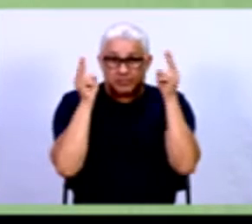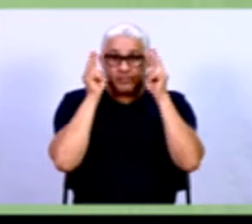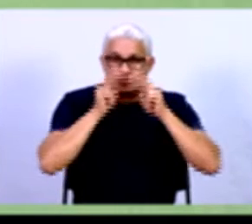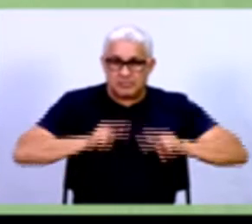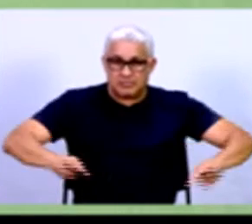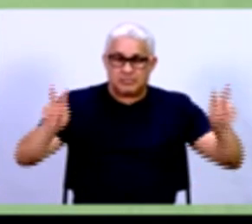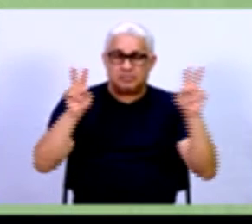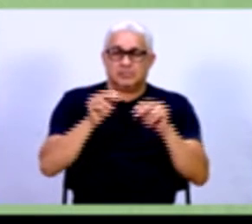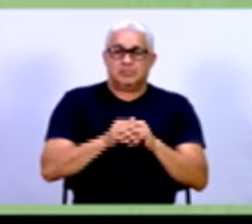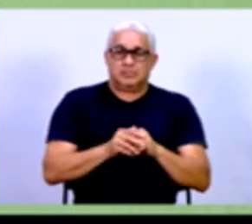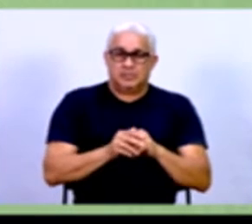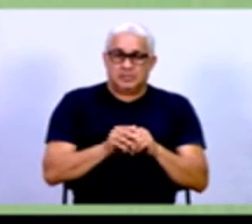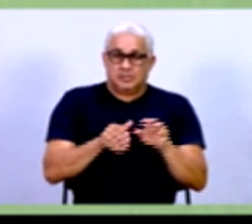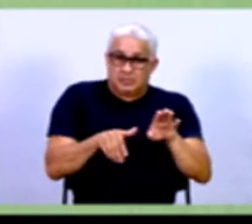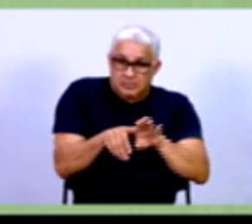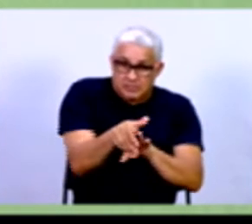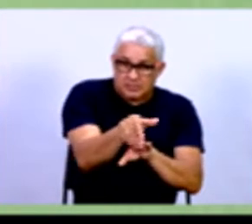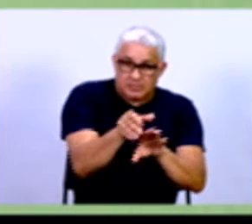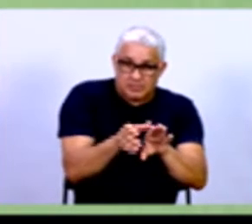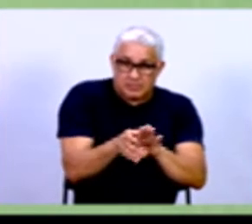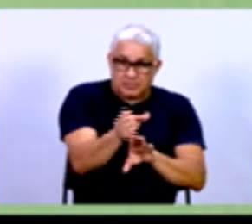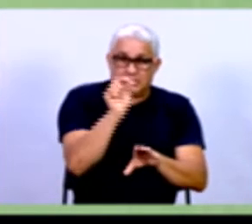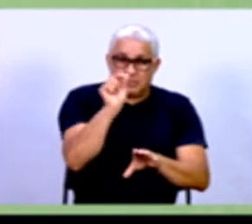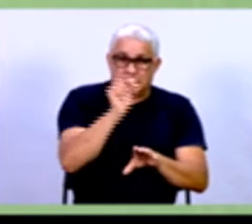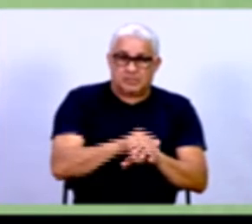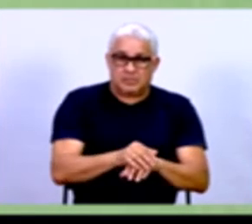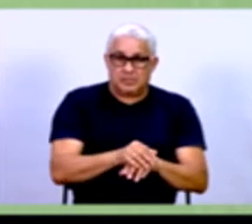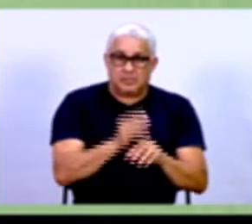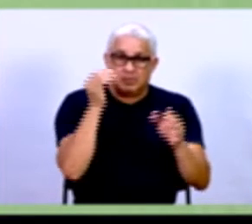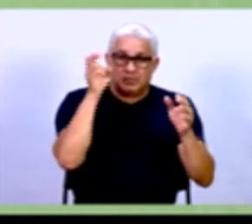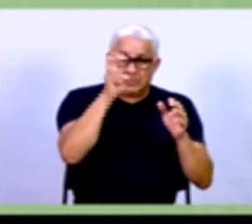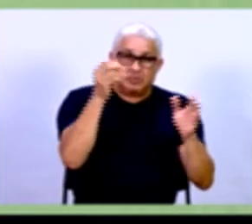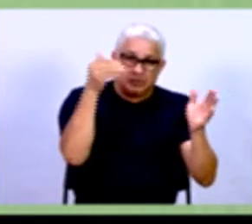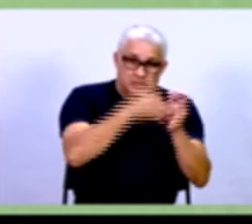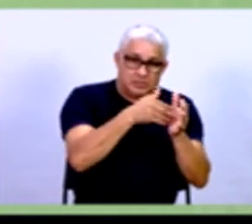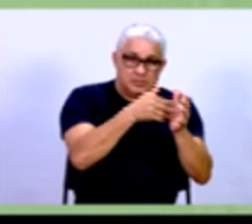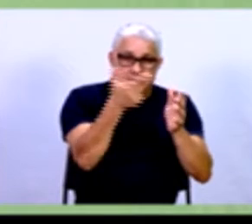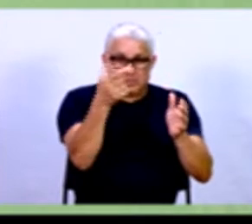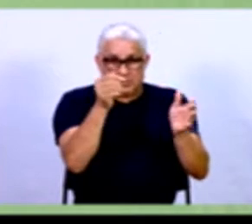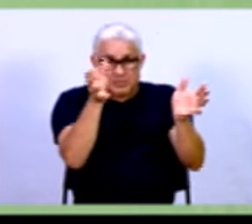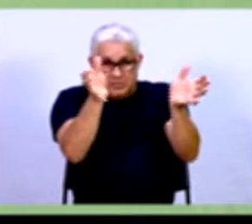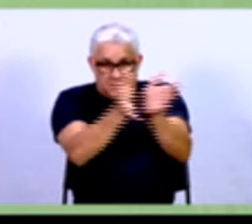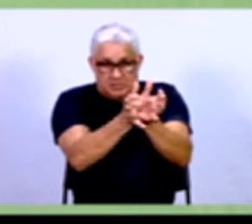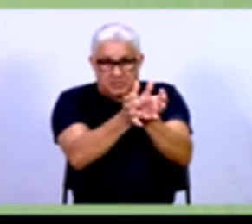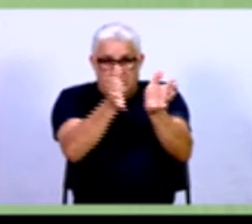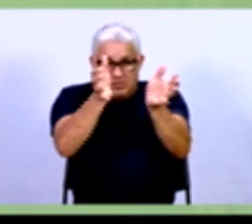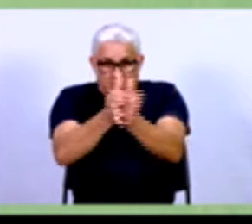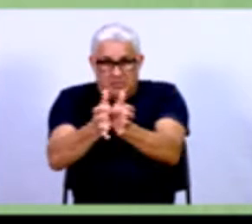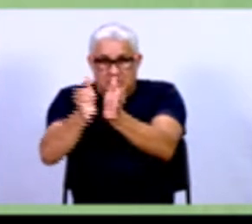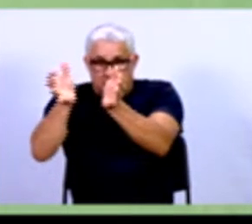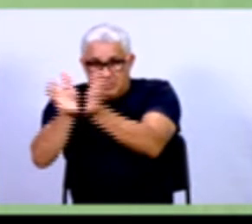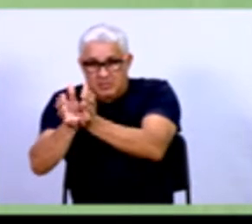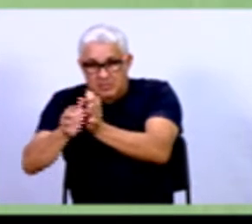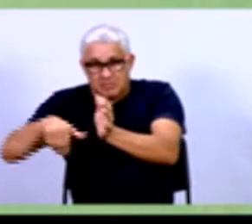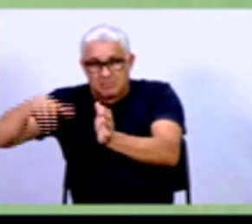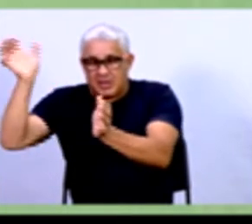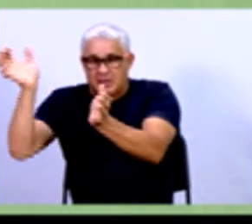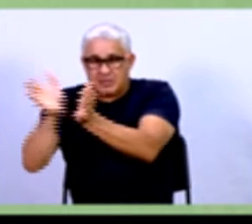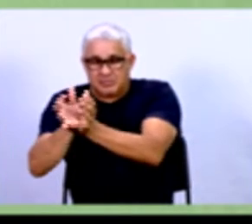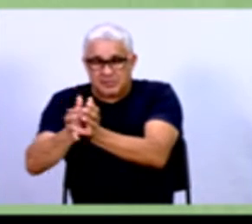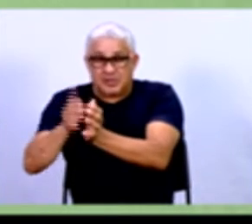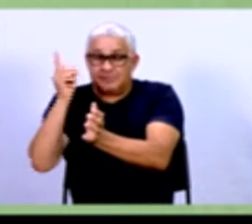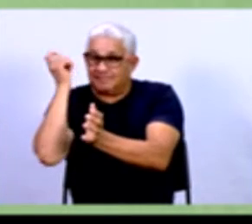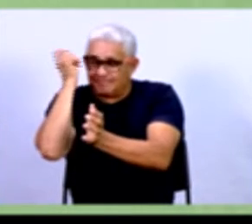dos resultados, é recomendável que você utilize de 5 a 20 classes, tá? Mais de 20 classes fica muito grande a nossa